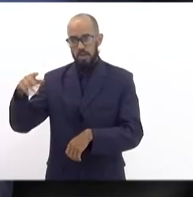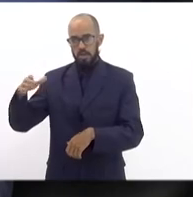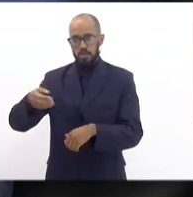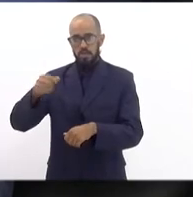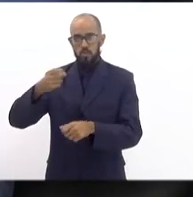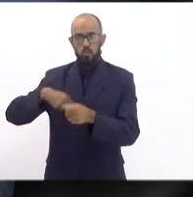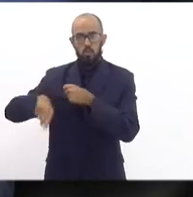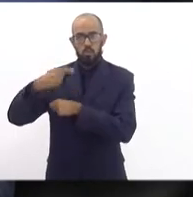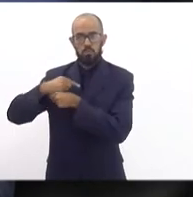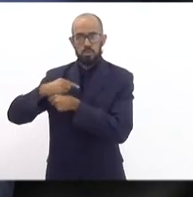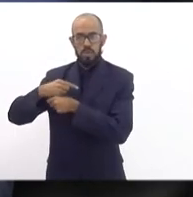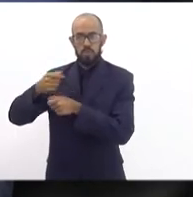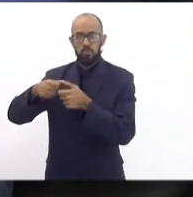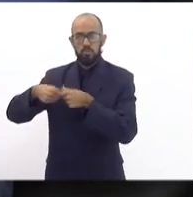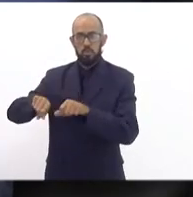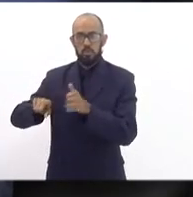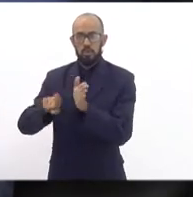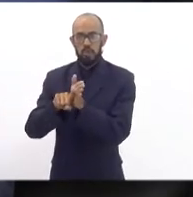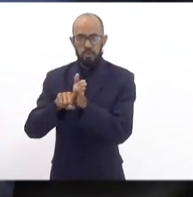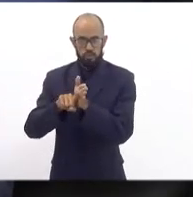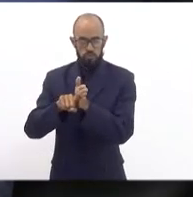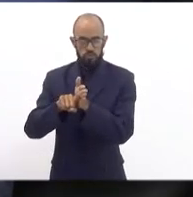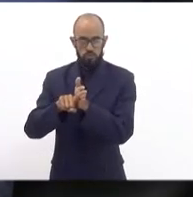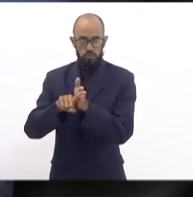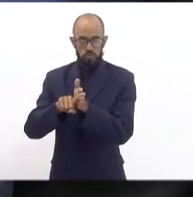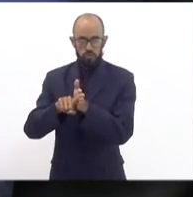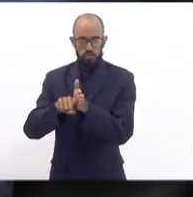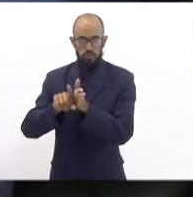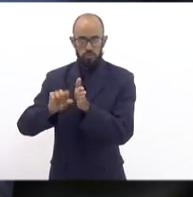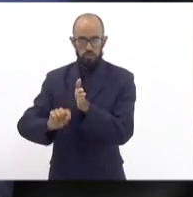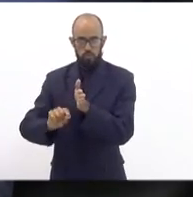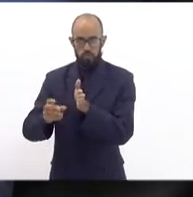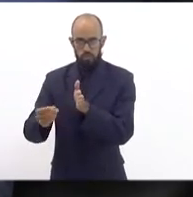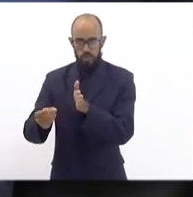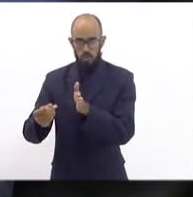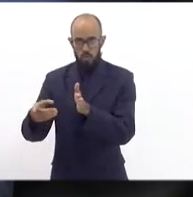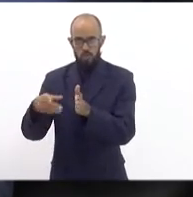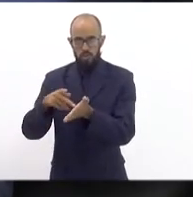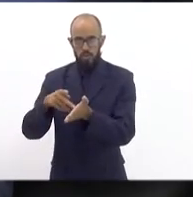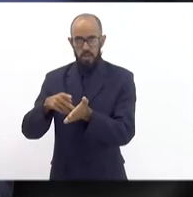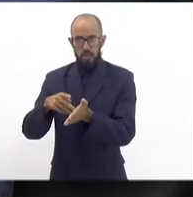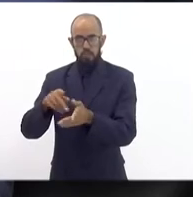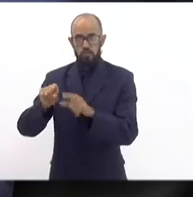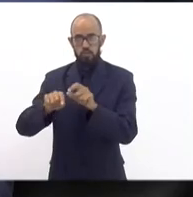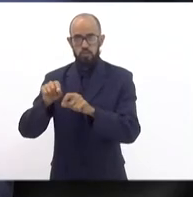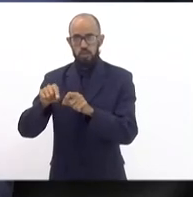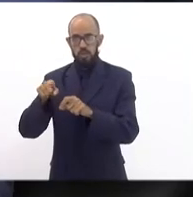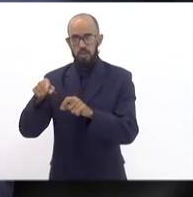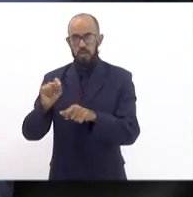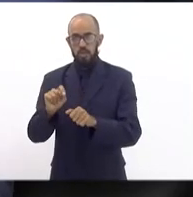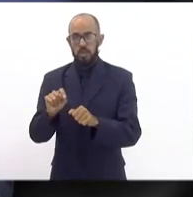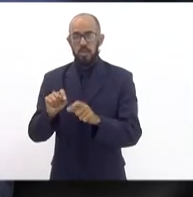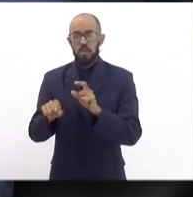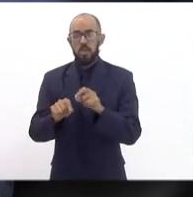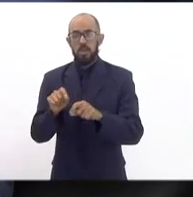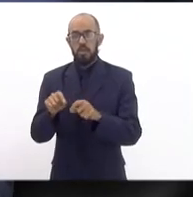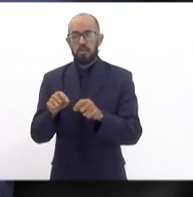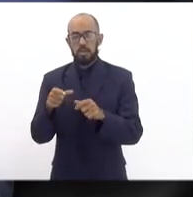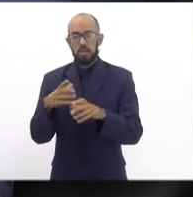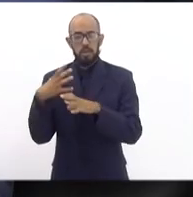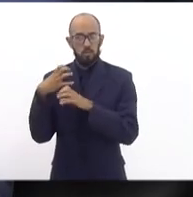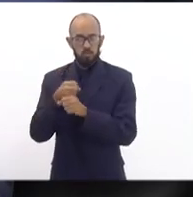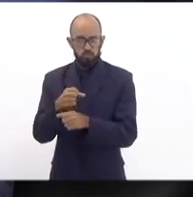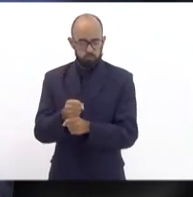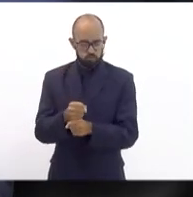foi, inclusive, negativo, diminuiu o valor. Então, realmente, essa questão de se ter uma